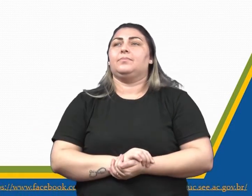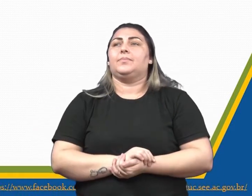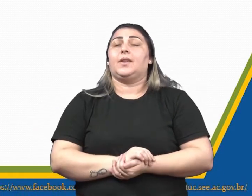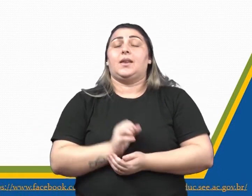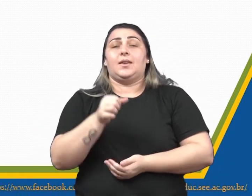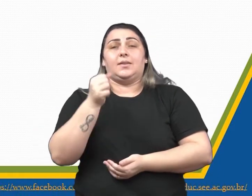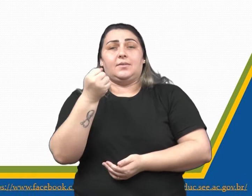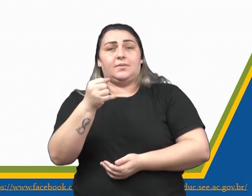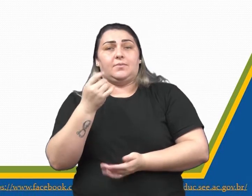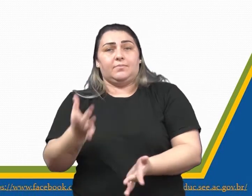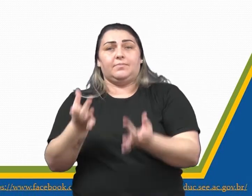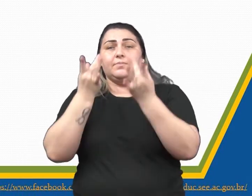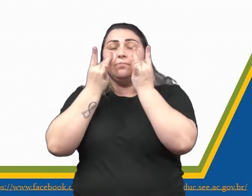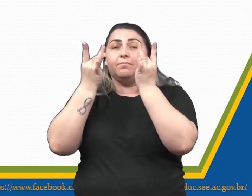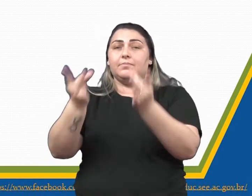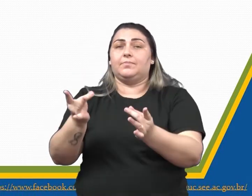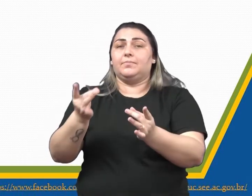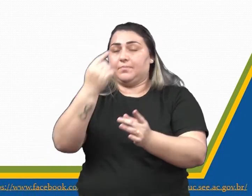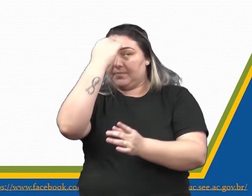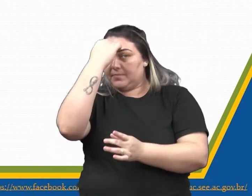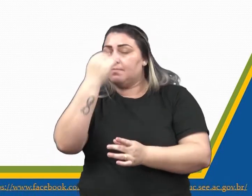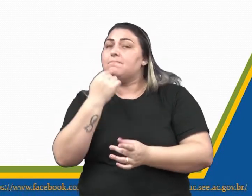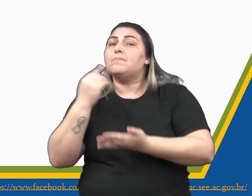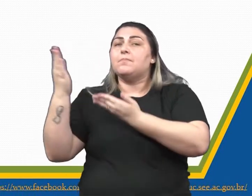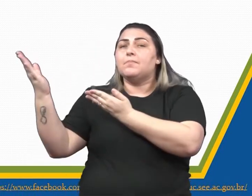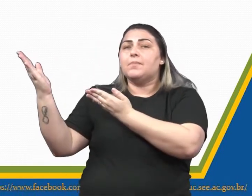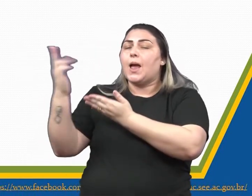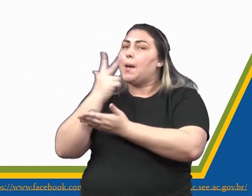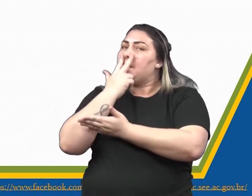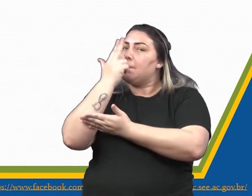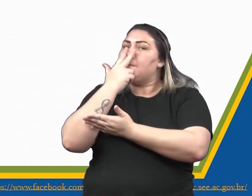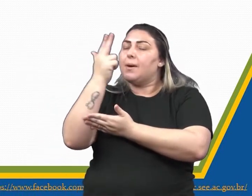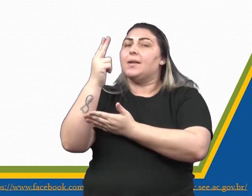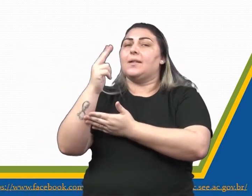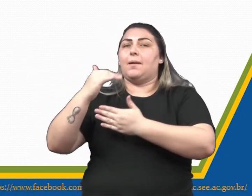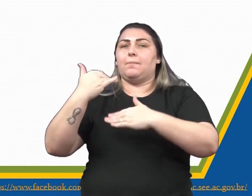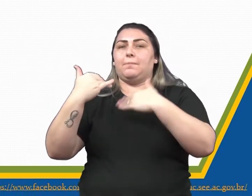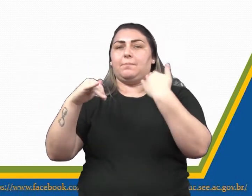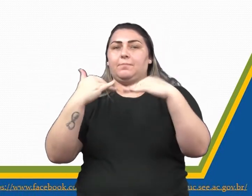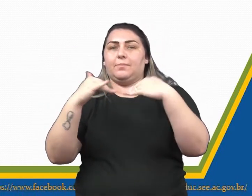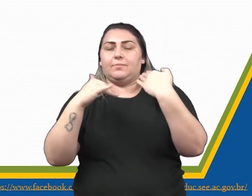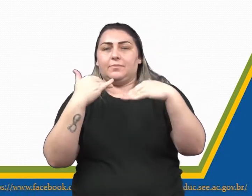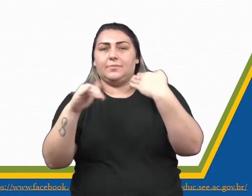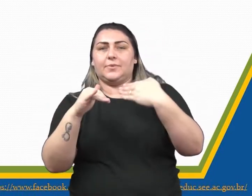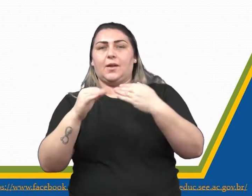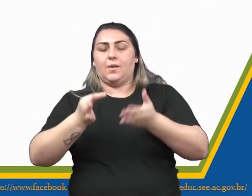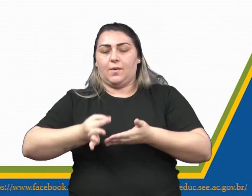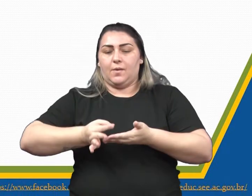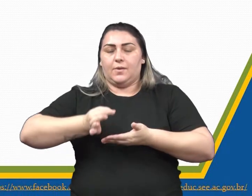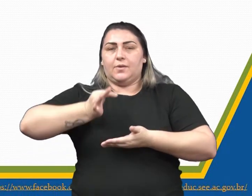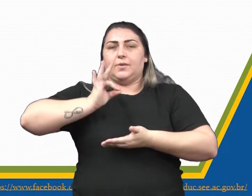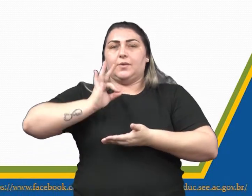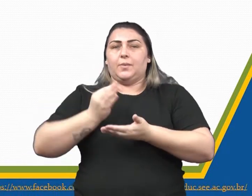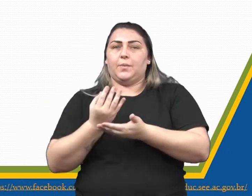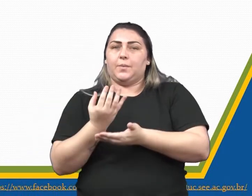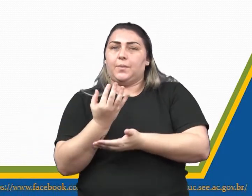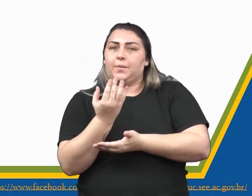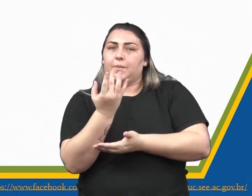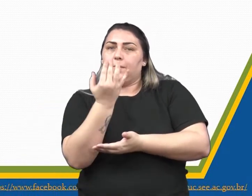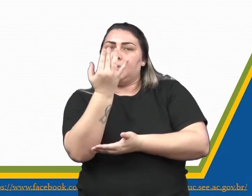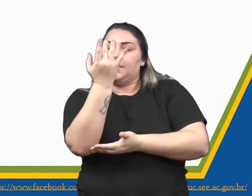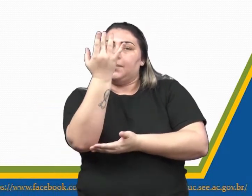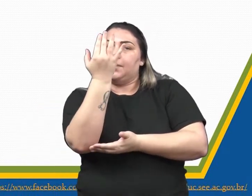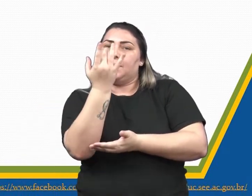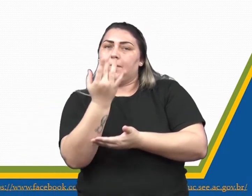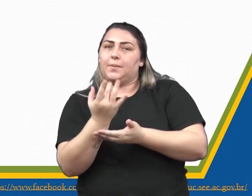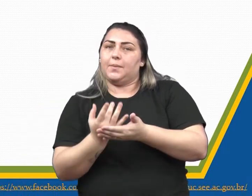Se você observar nessa imagem, parece que ela está se movimentando, como se tivesse uma xícara com a fumaça de café quente